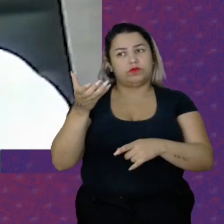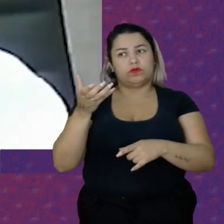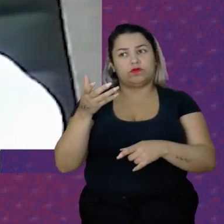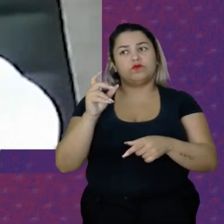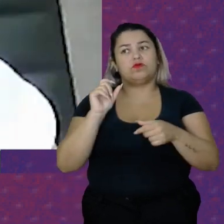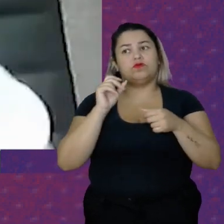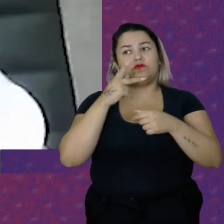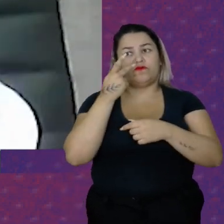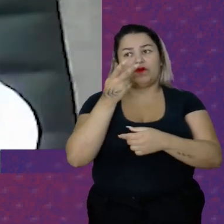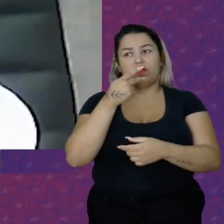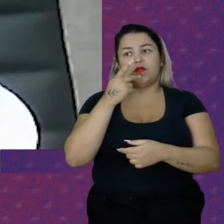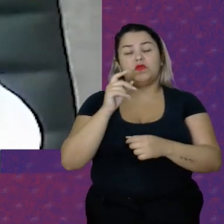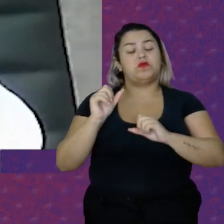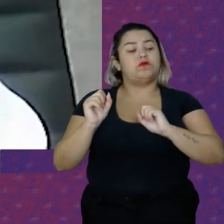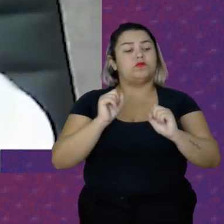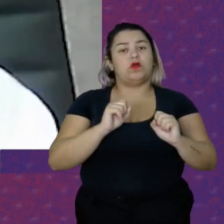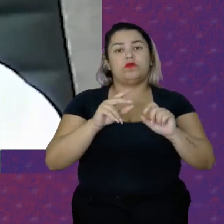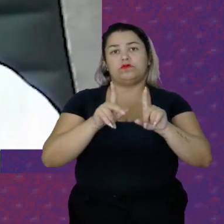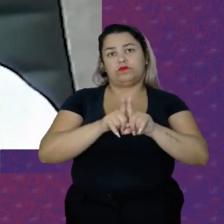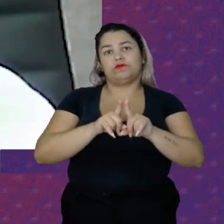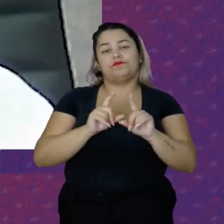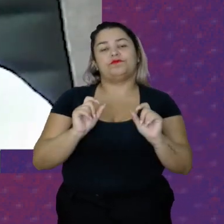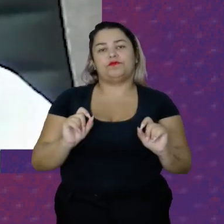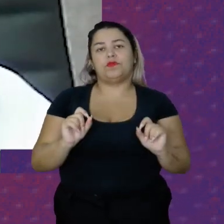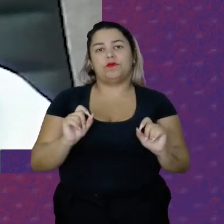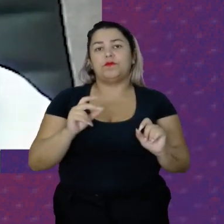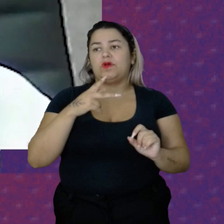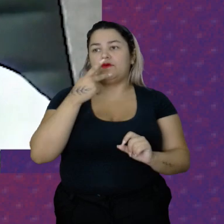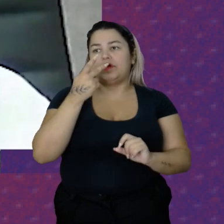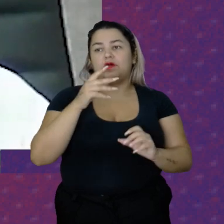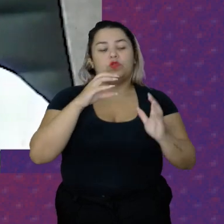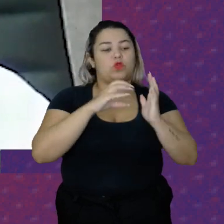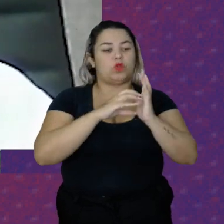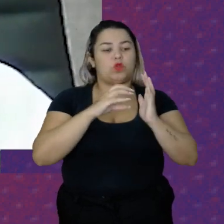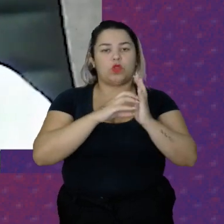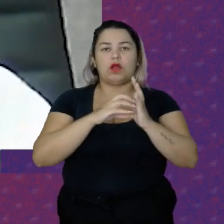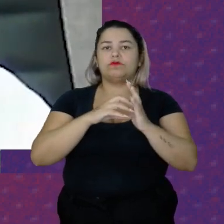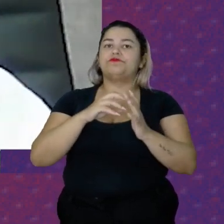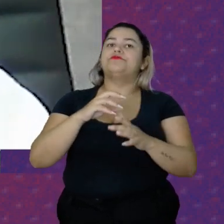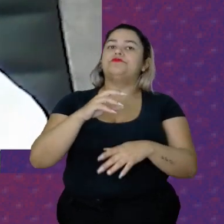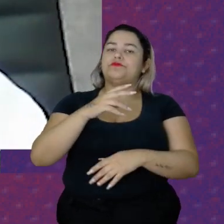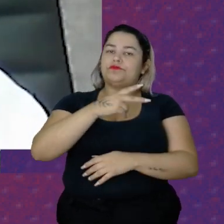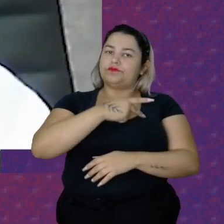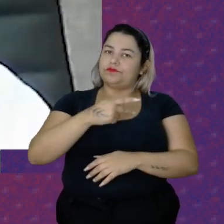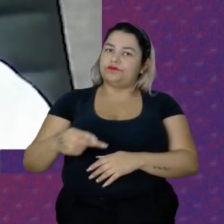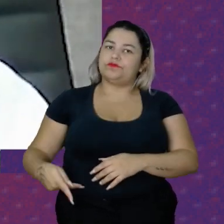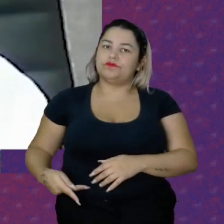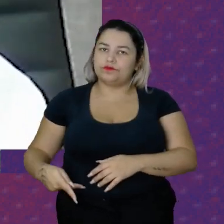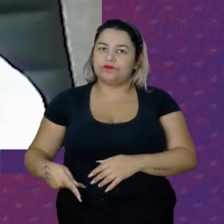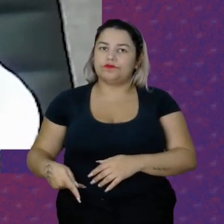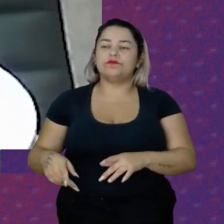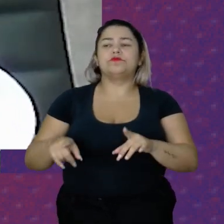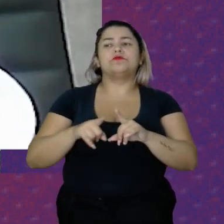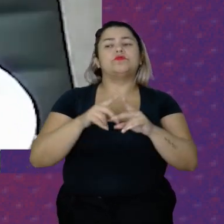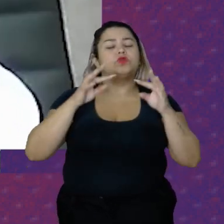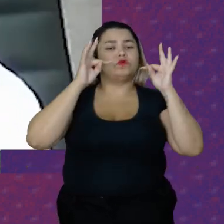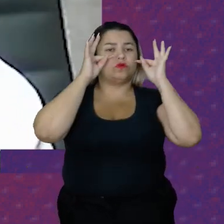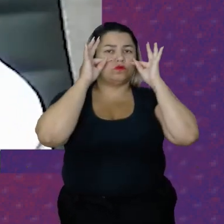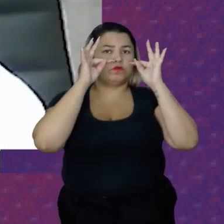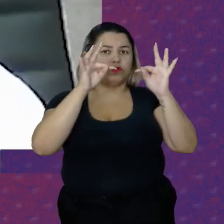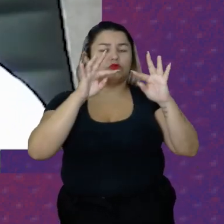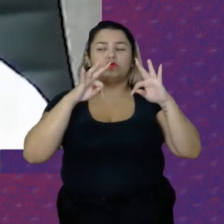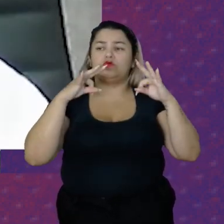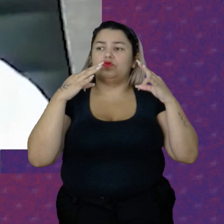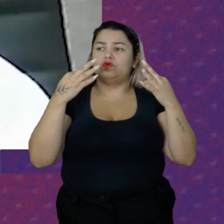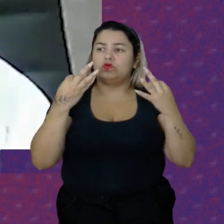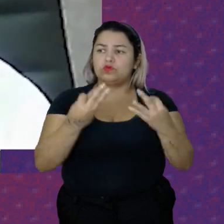eu posso ser suspeita para falar, porque sou do mesmo partido do presidente da República, mas, sem sombra de dúvida, eu tenho como testemunhar tudo o